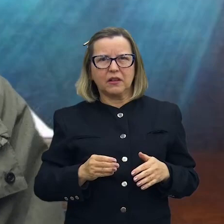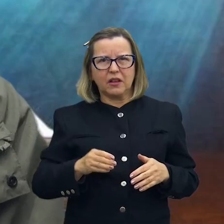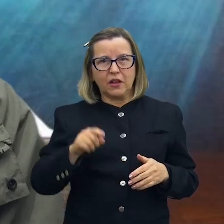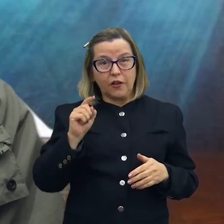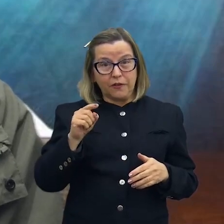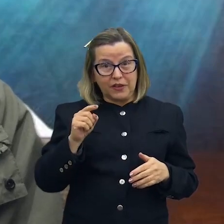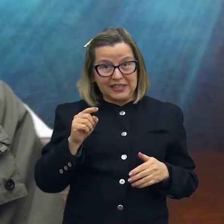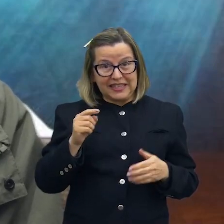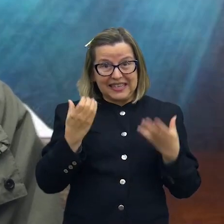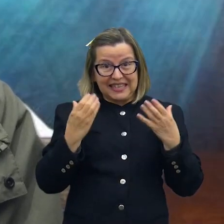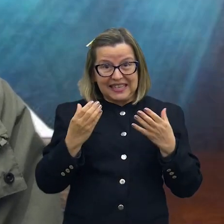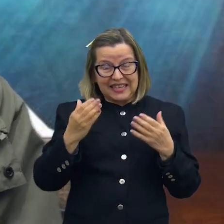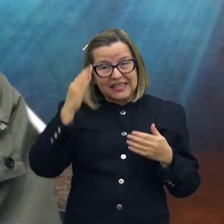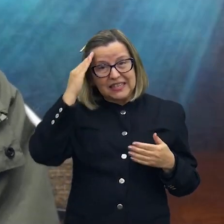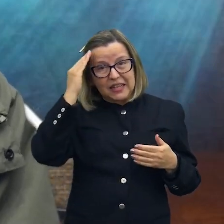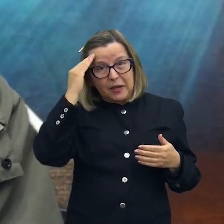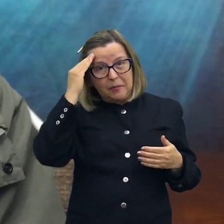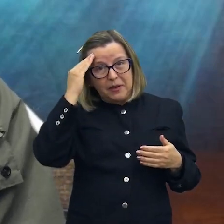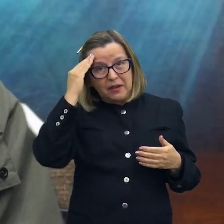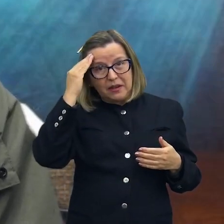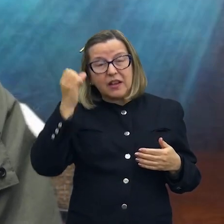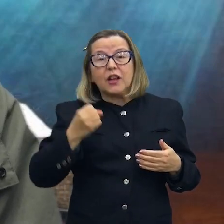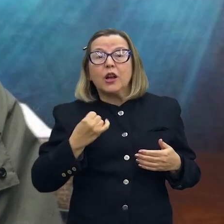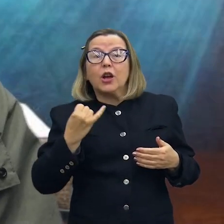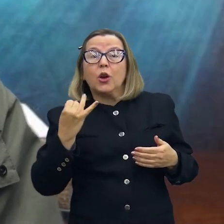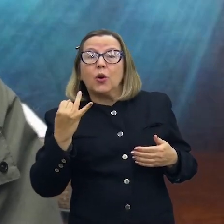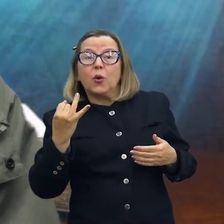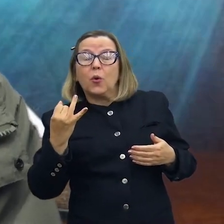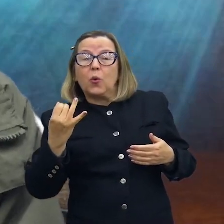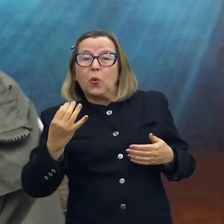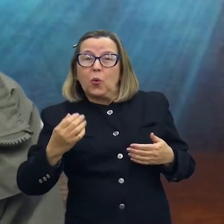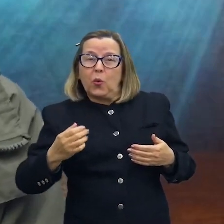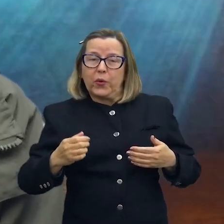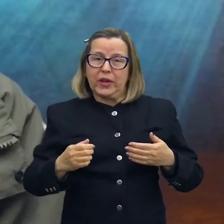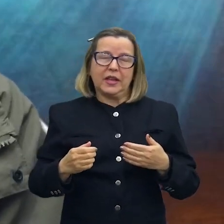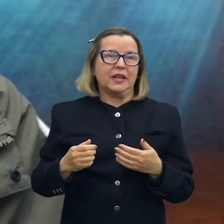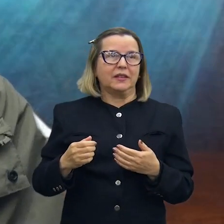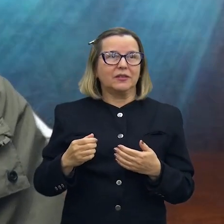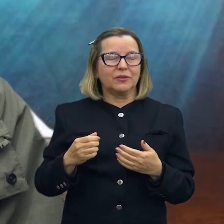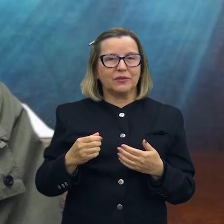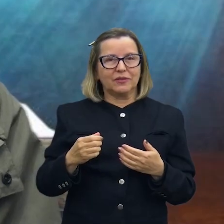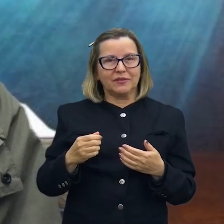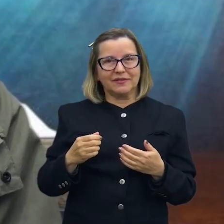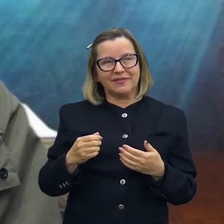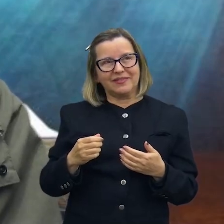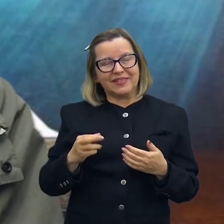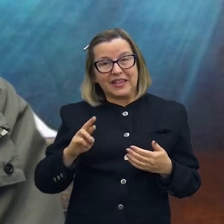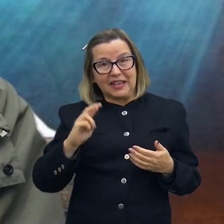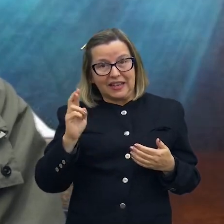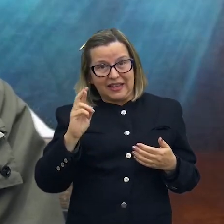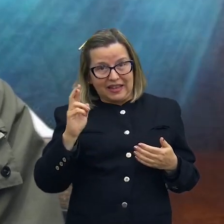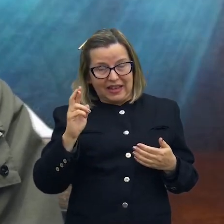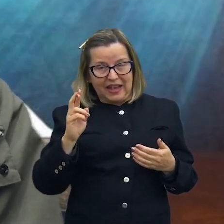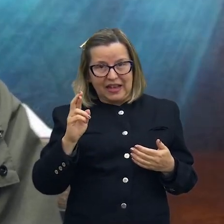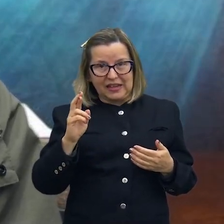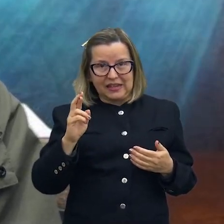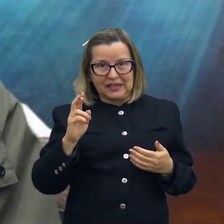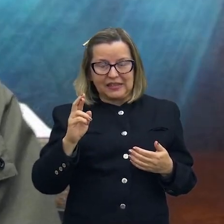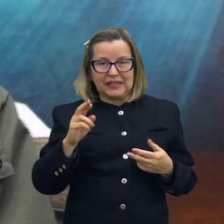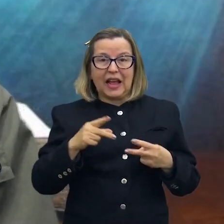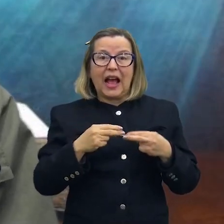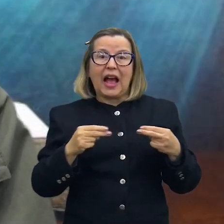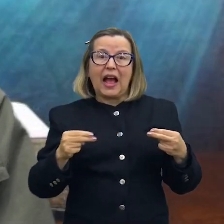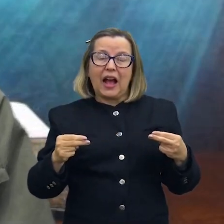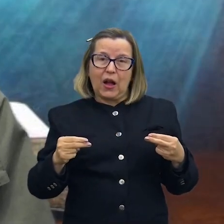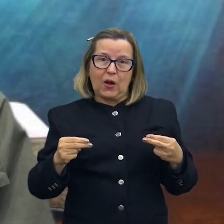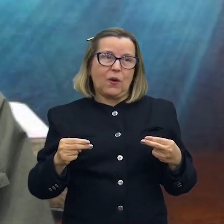saber quanto custa aquele bem que você quer comprar? Veja quanto você ganha por dia e você vai saber quantos dias você